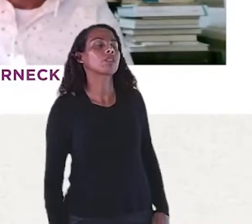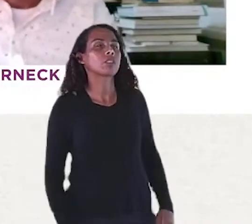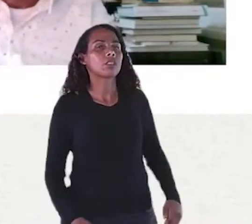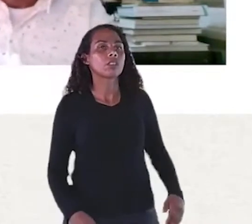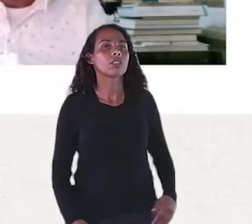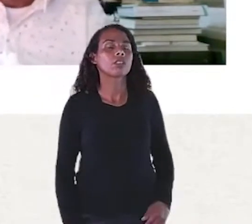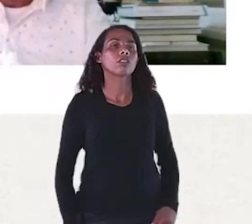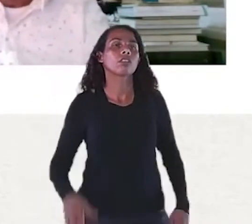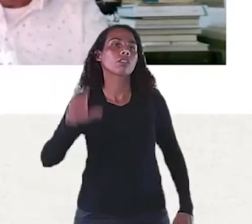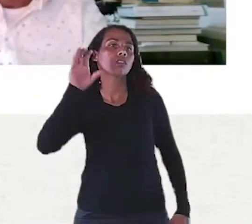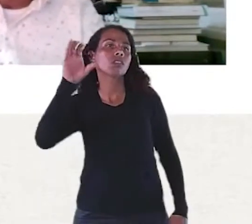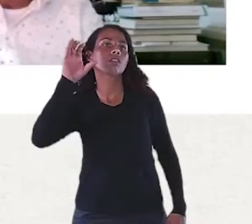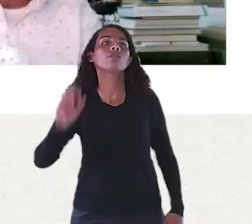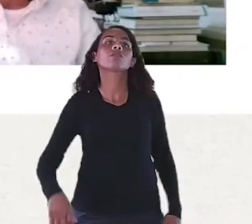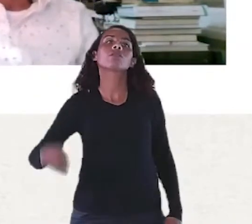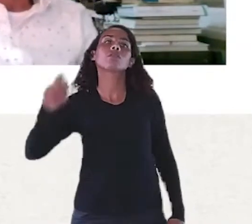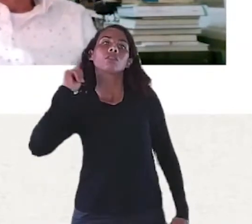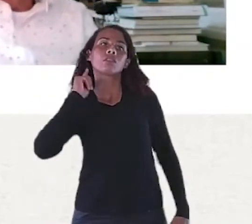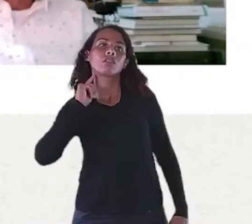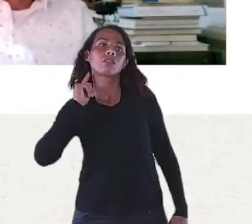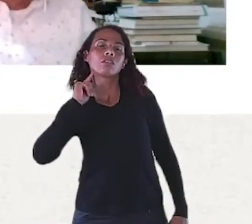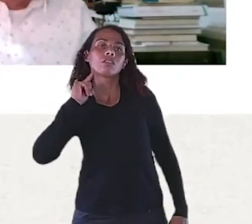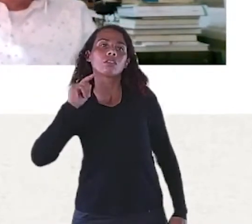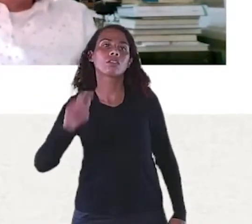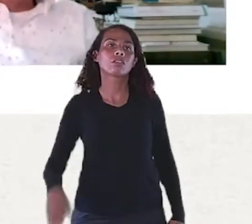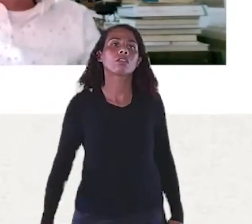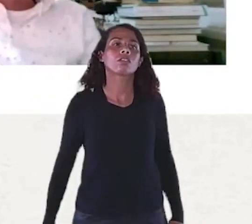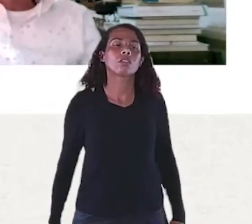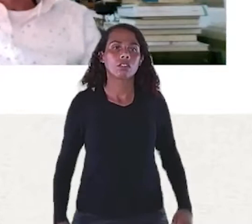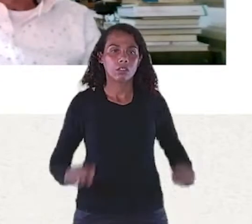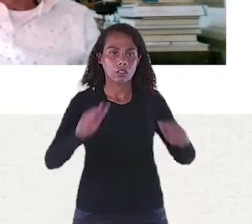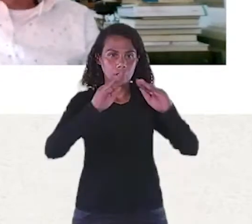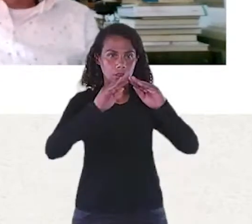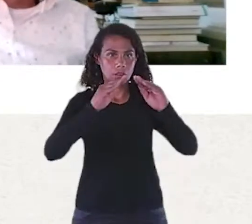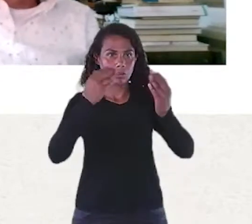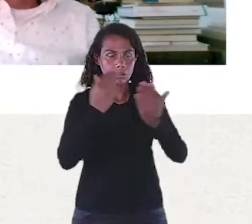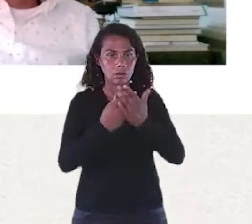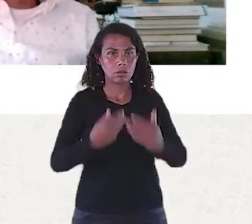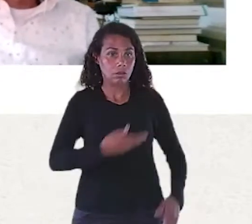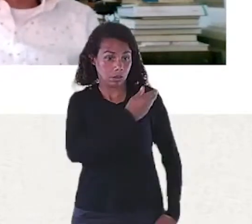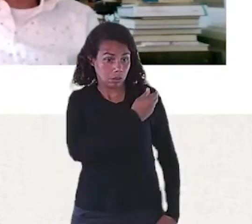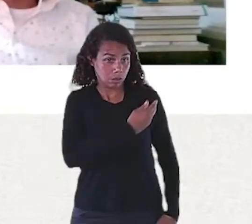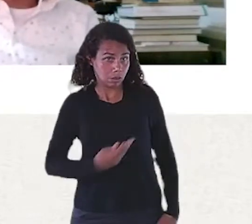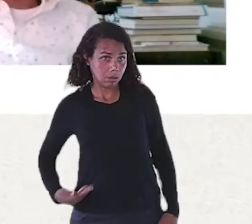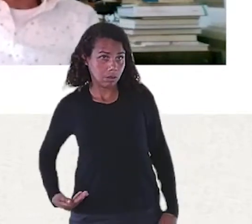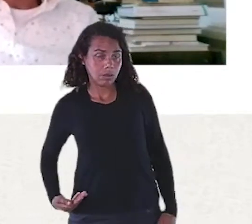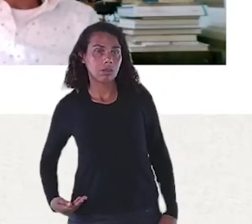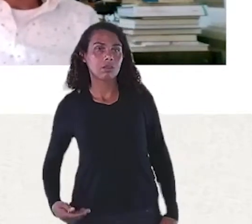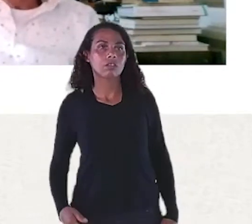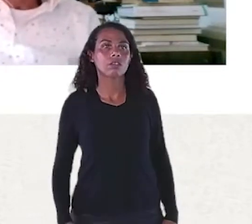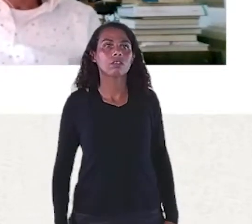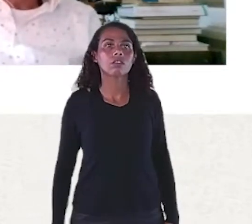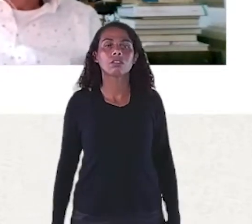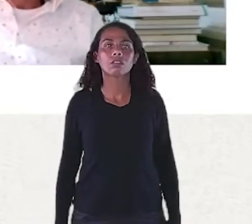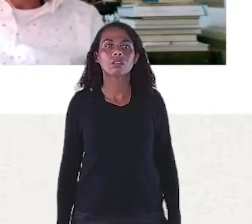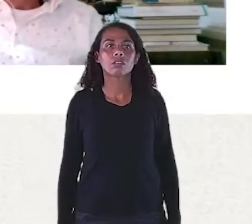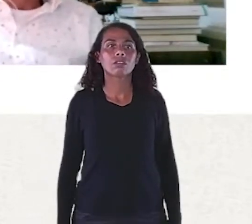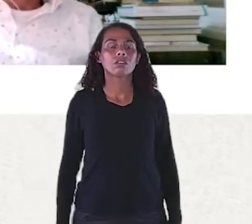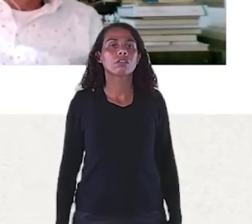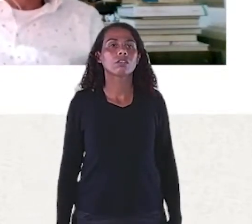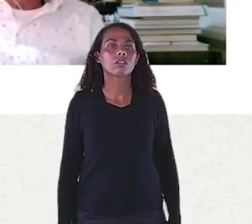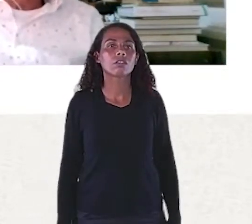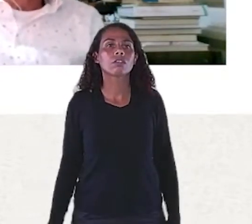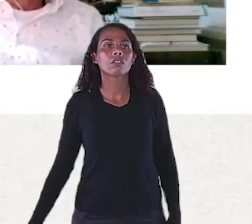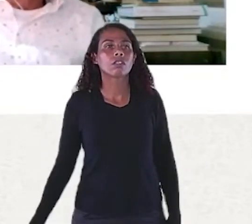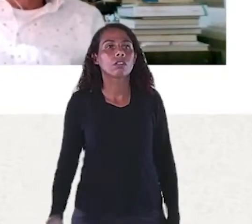Escola Estadual Governador Milton Campos, ou coisa parecida, né? Era, para quem não conhece, era simplesmente o